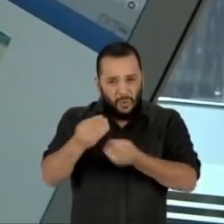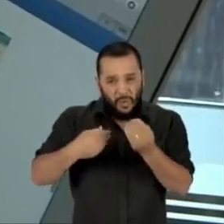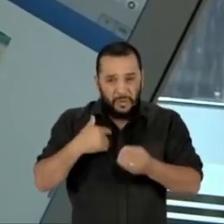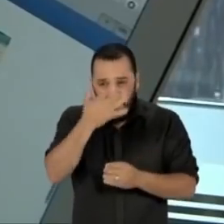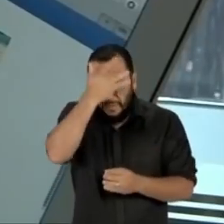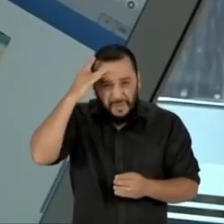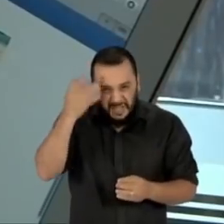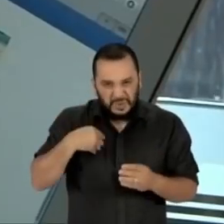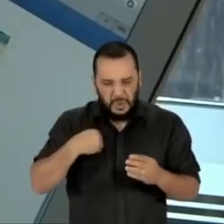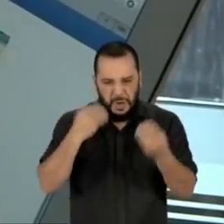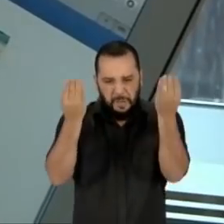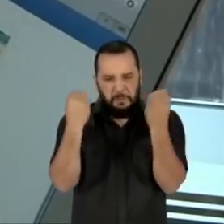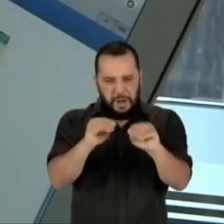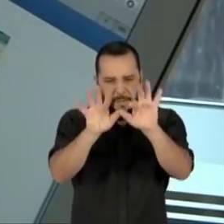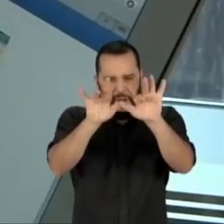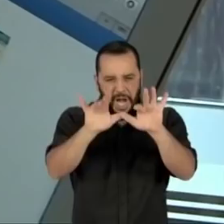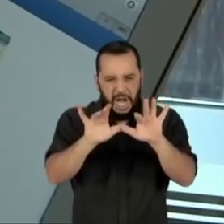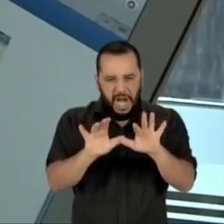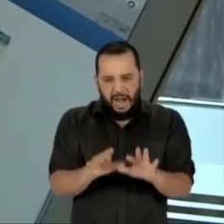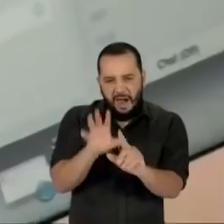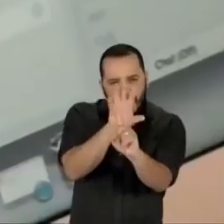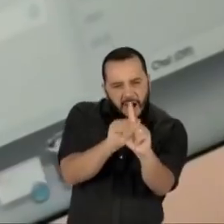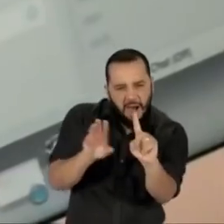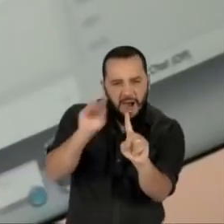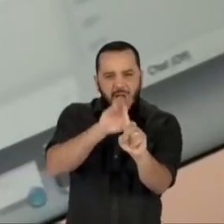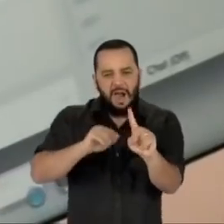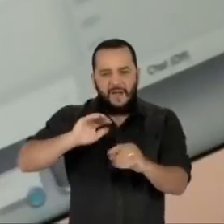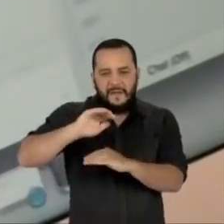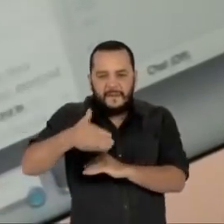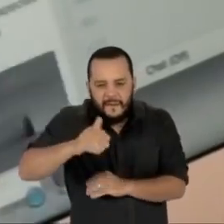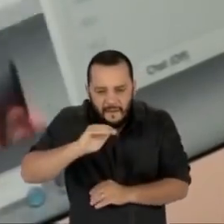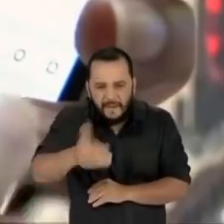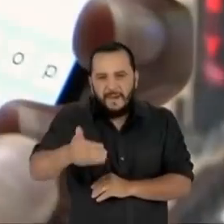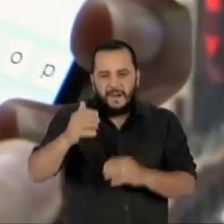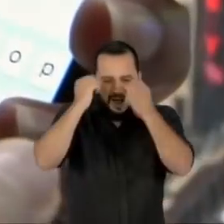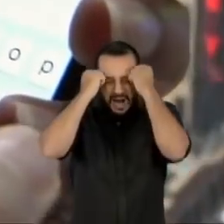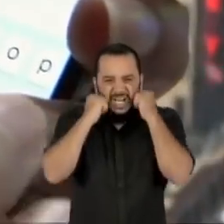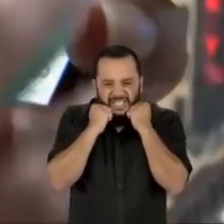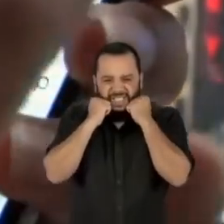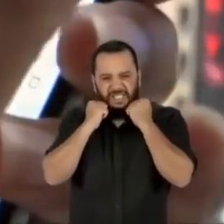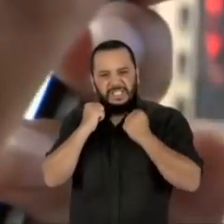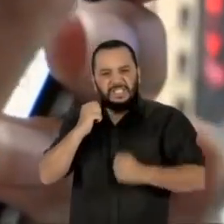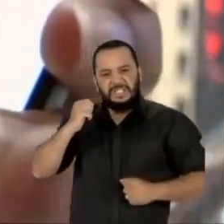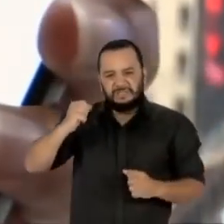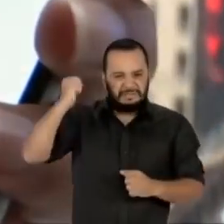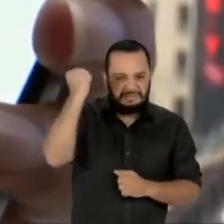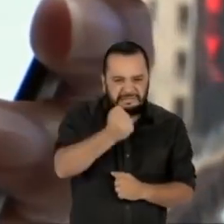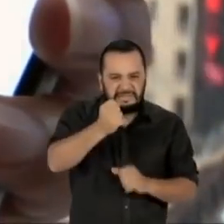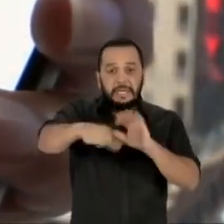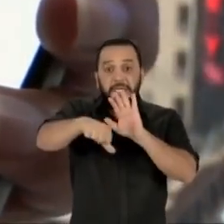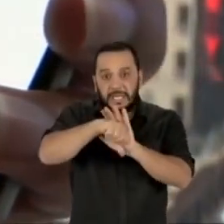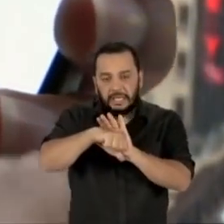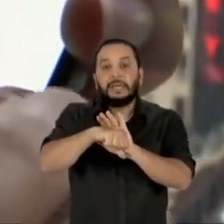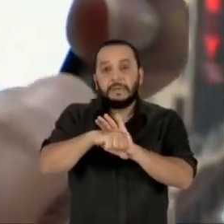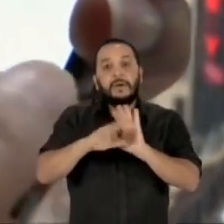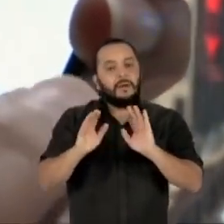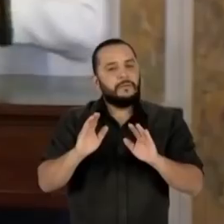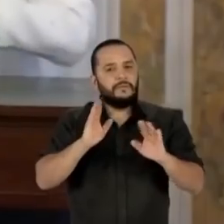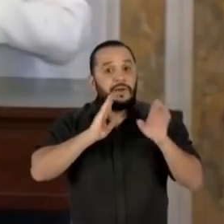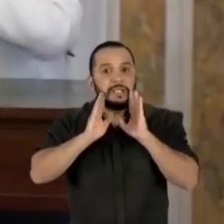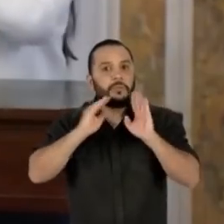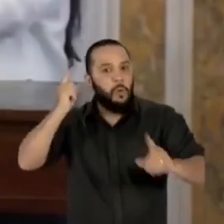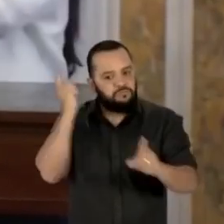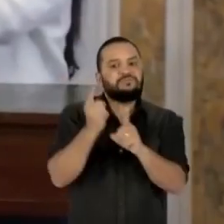rastrear mensagens e postagens conteúdo de a sede ou terrorista sem a obrigação de mandados judiciais